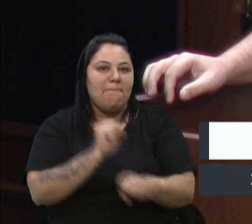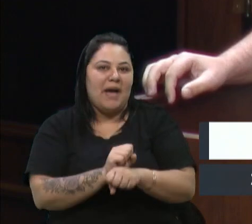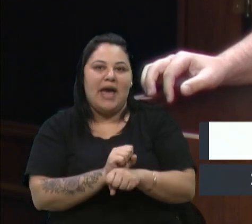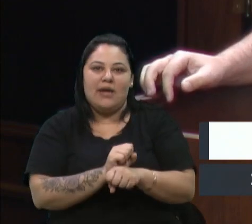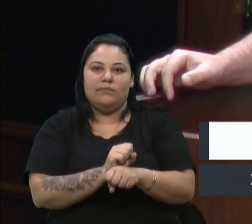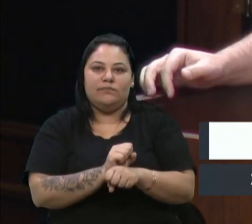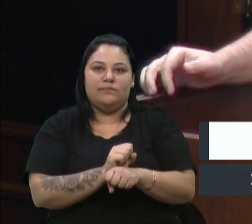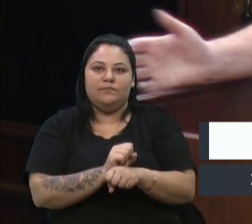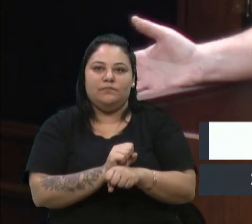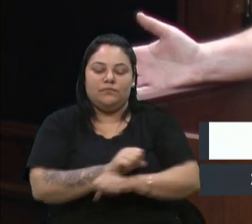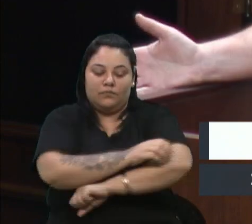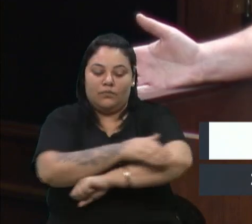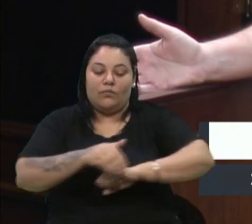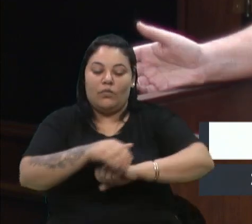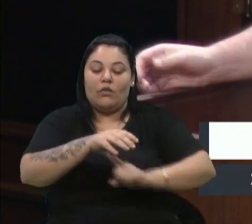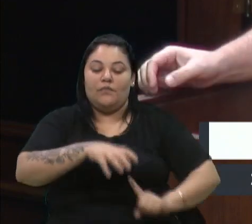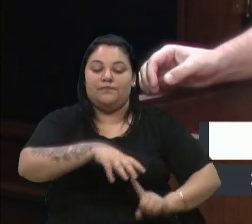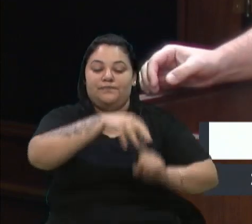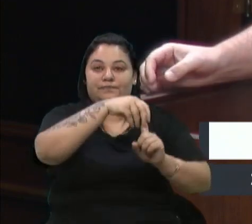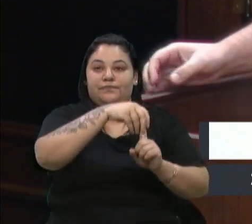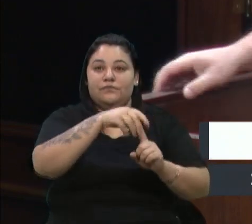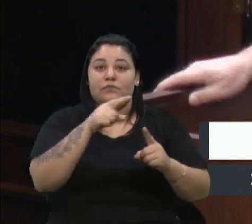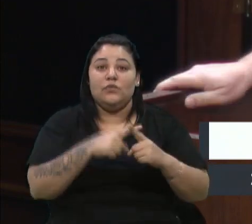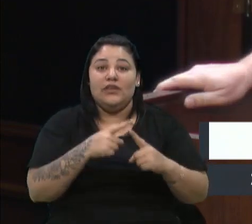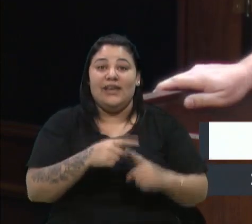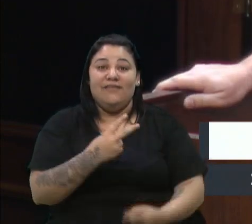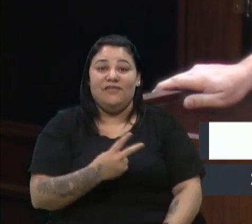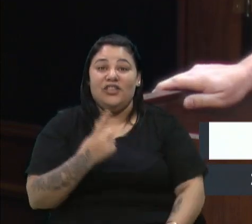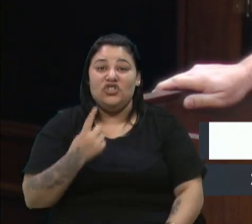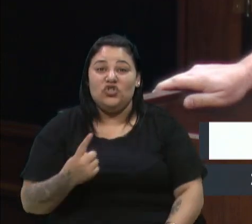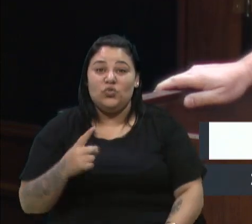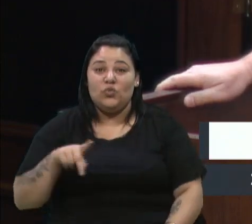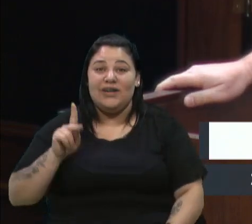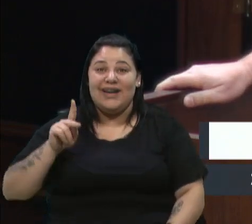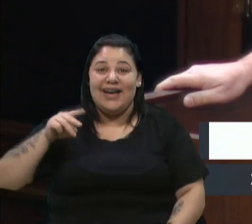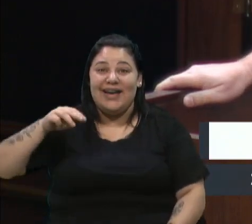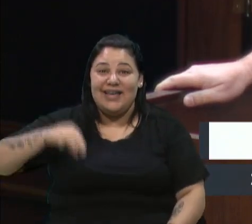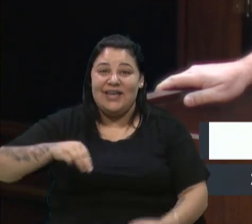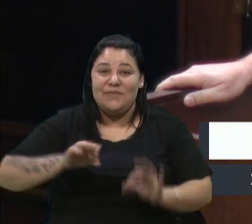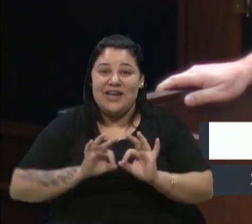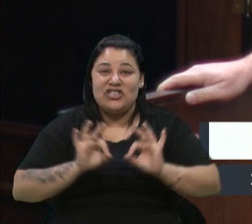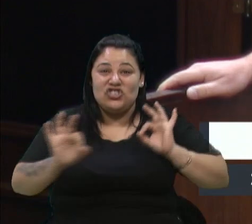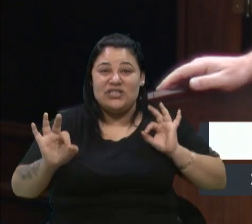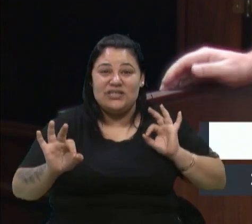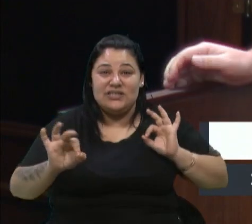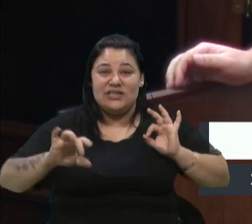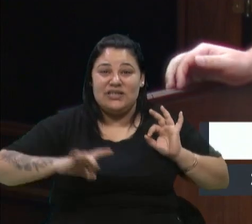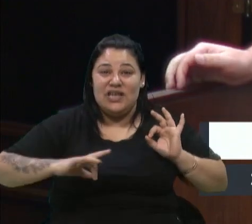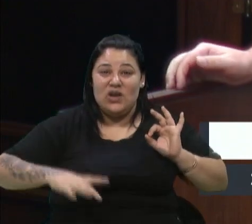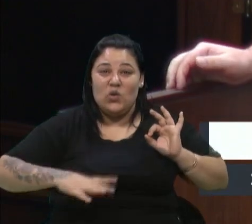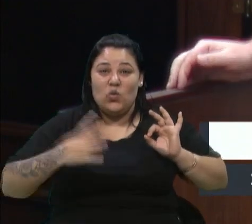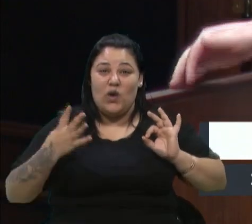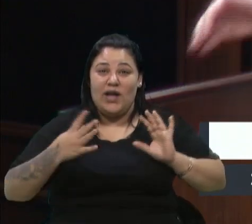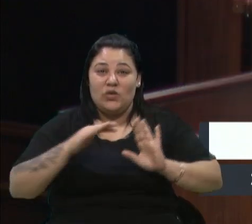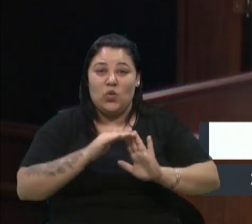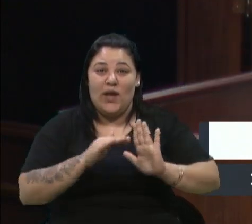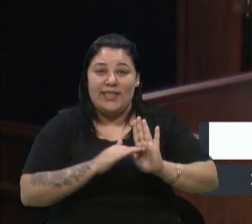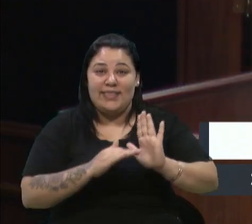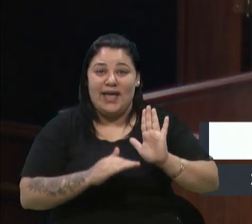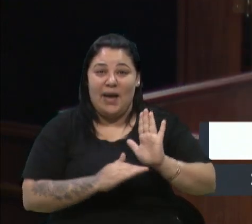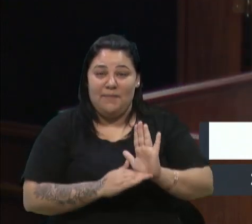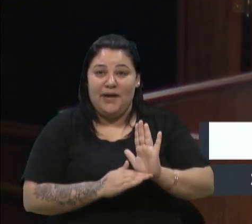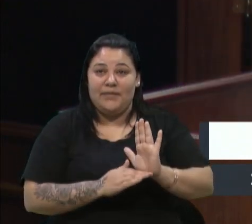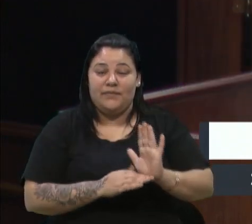ruas principais, porque são 21 quilômetros. São 4 categorias na prova, de 3,4 quilômetros para as